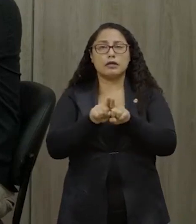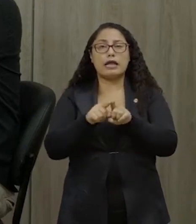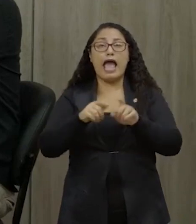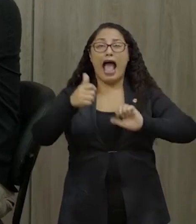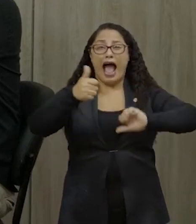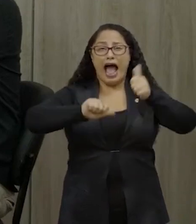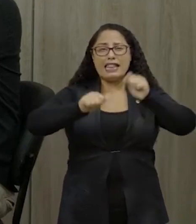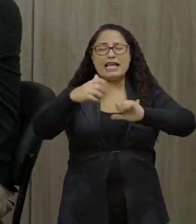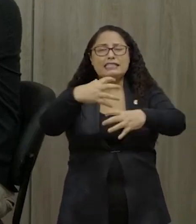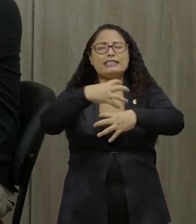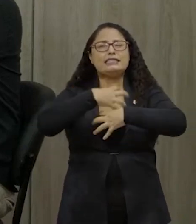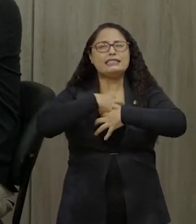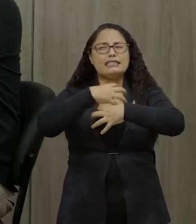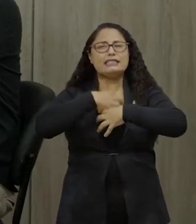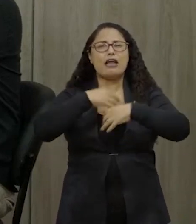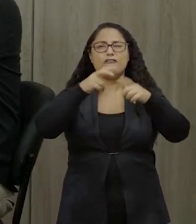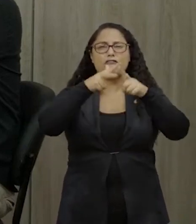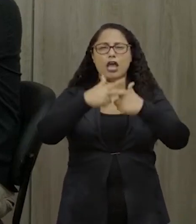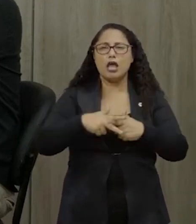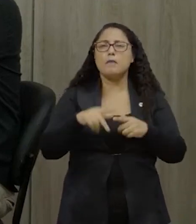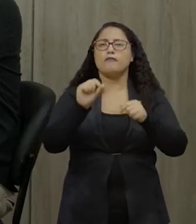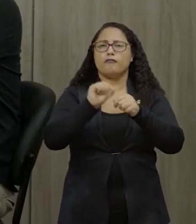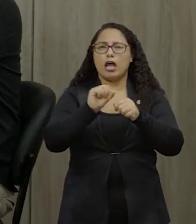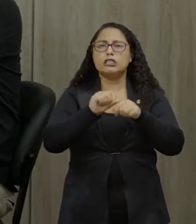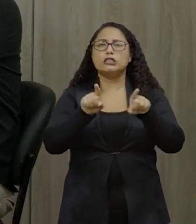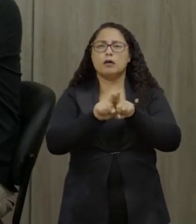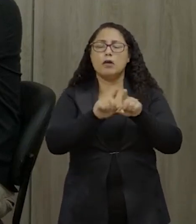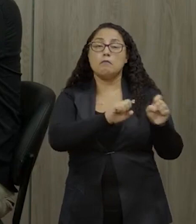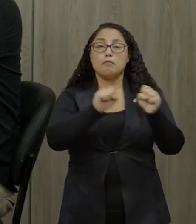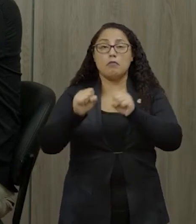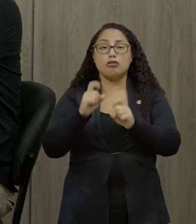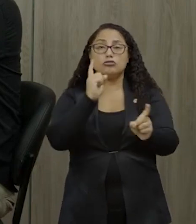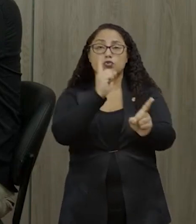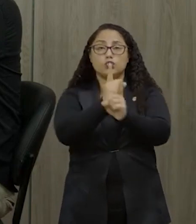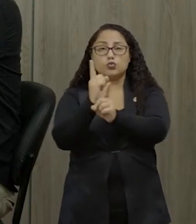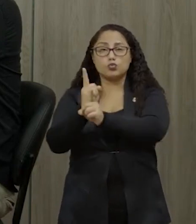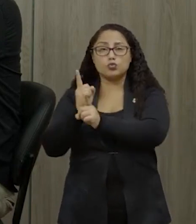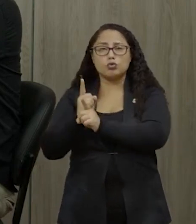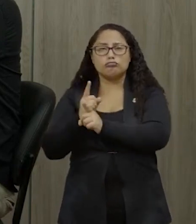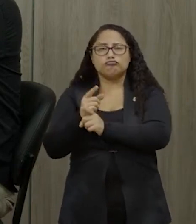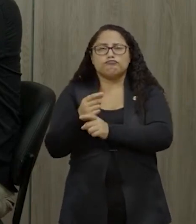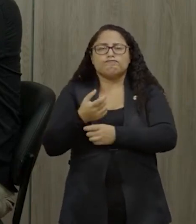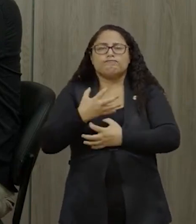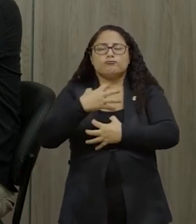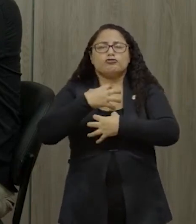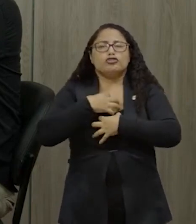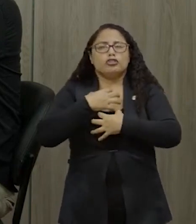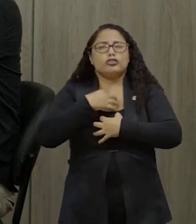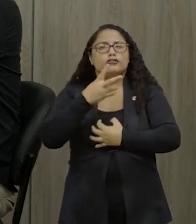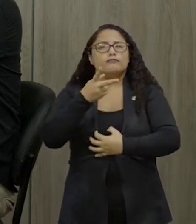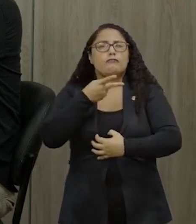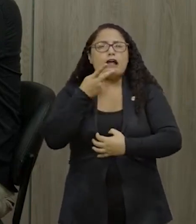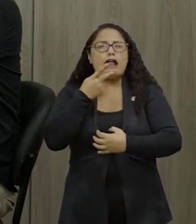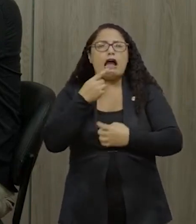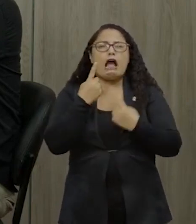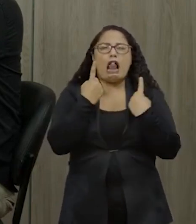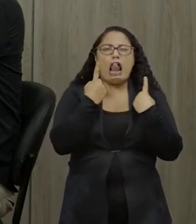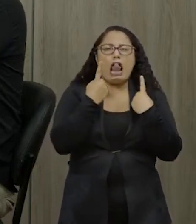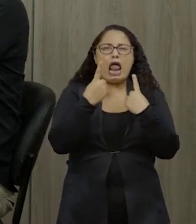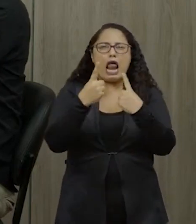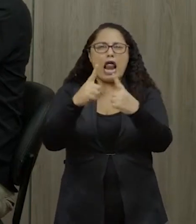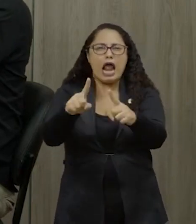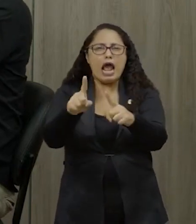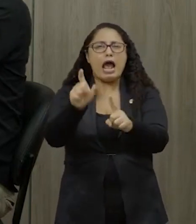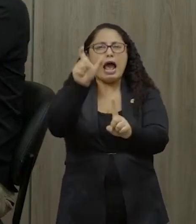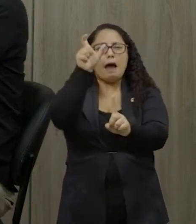Na própria análise de sentimentos, né, que essas ferramentas fazem, né, ela pode ter identificado um tom até rivalizador,